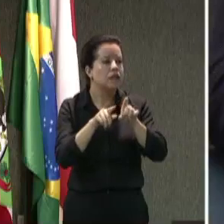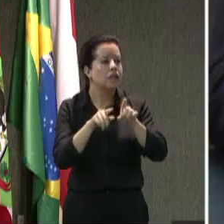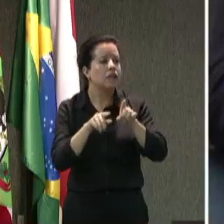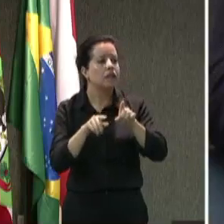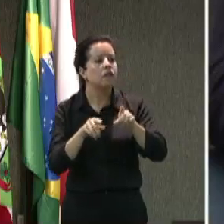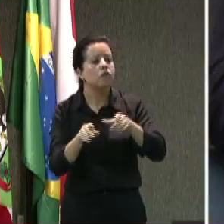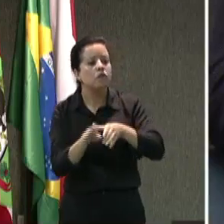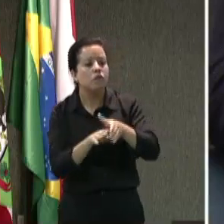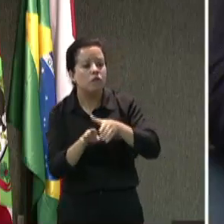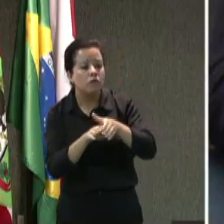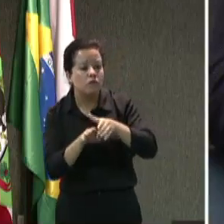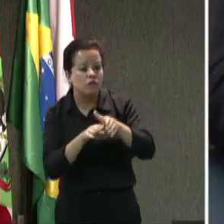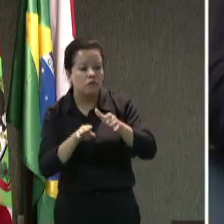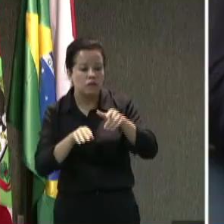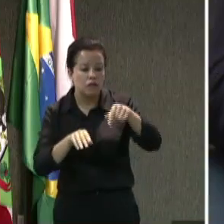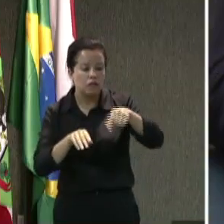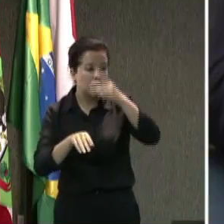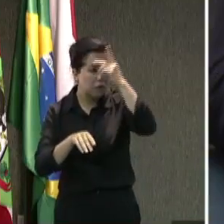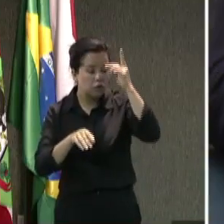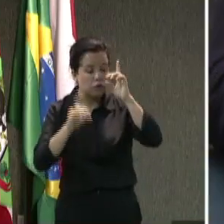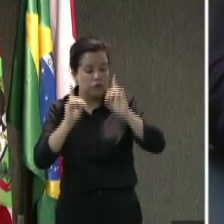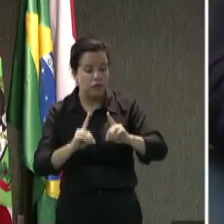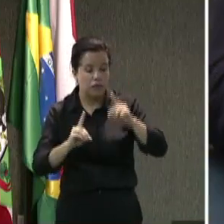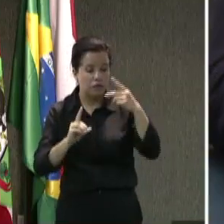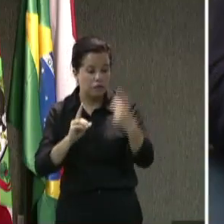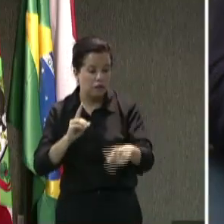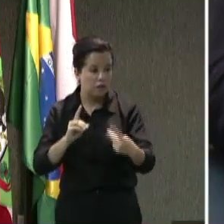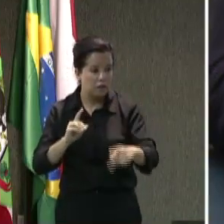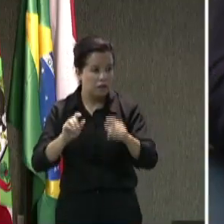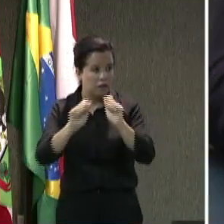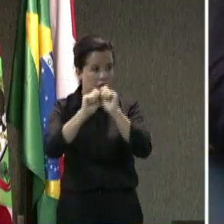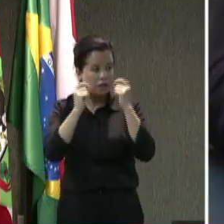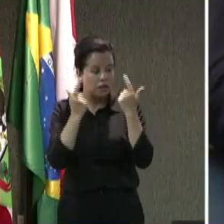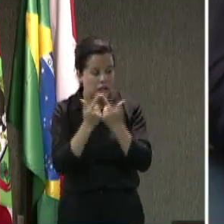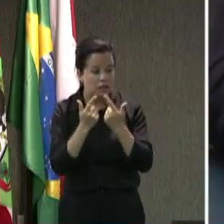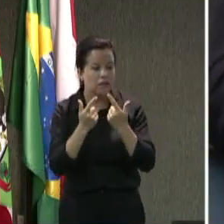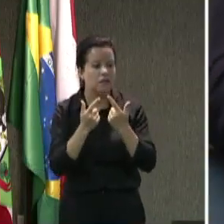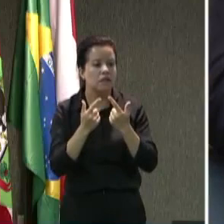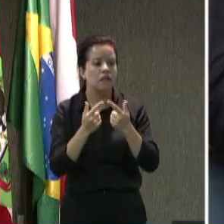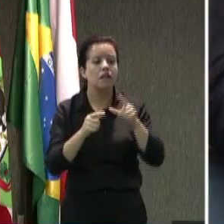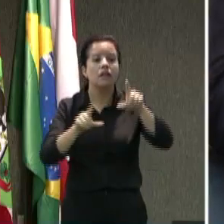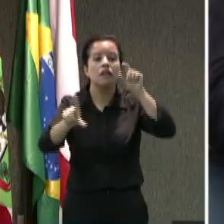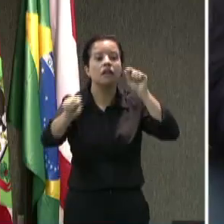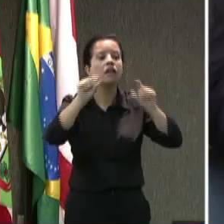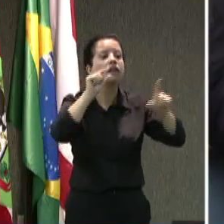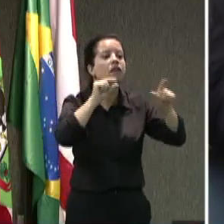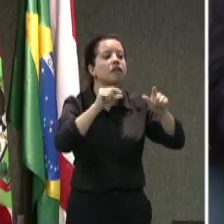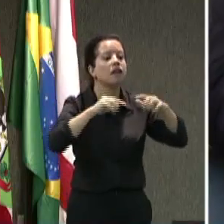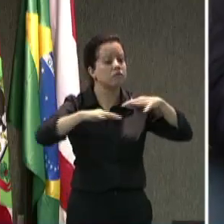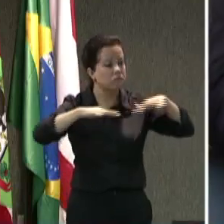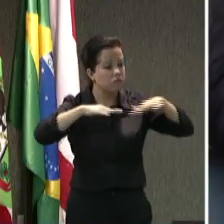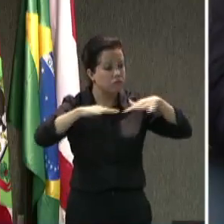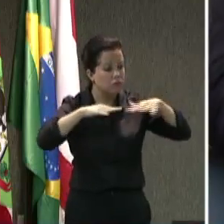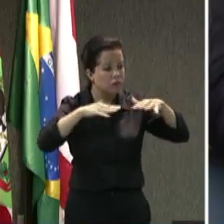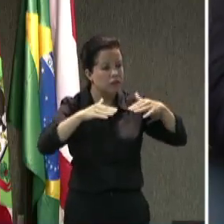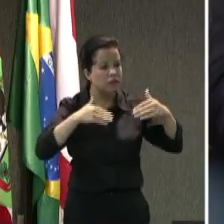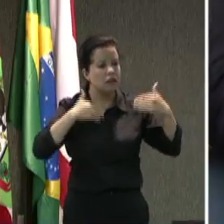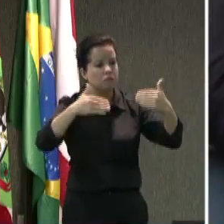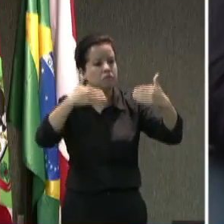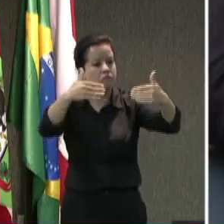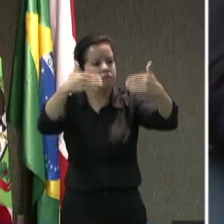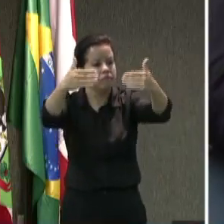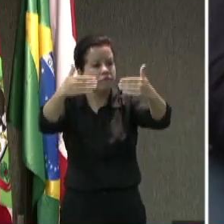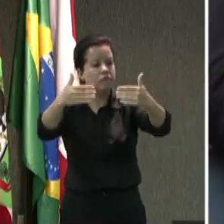com Deficiência aqui da LESC. Então, quem nós teremos que mobilizar para que as coisas andem é